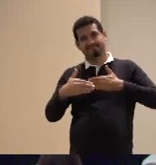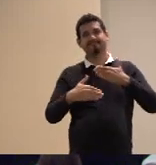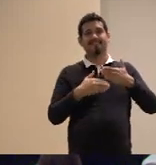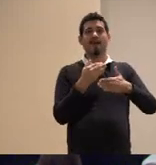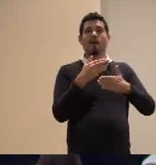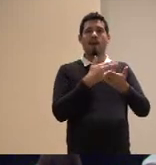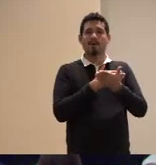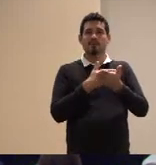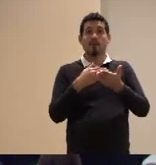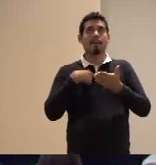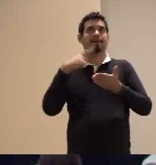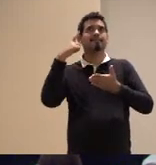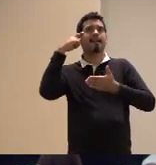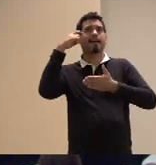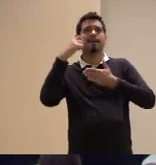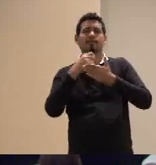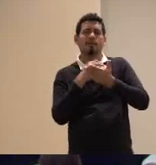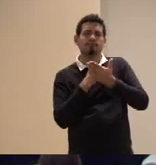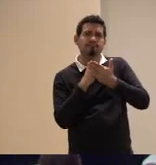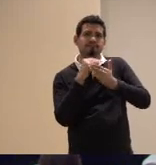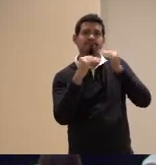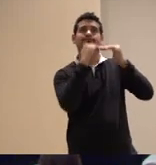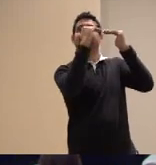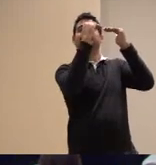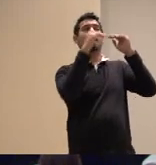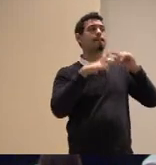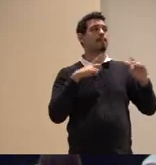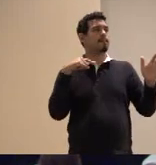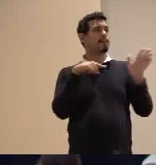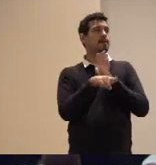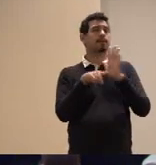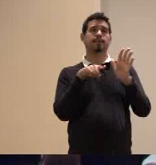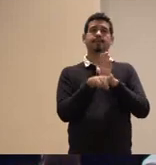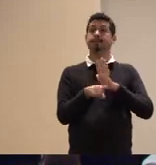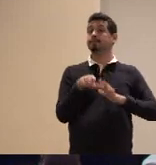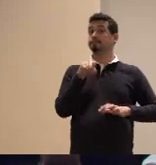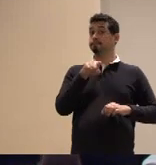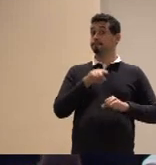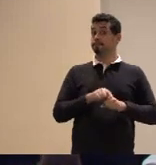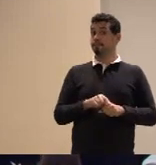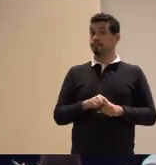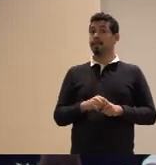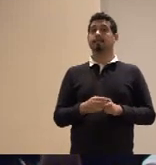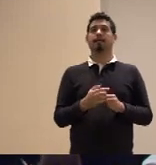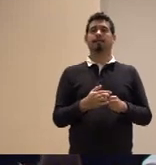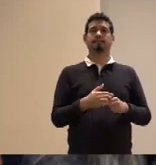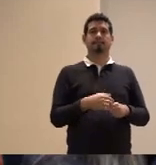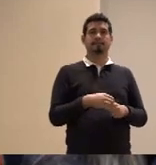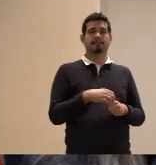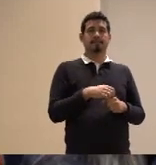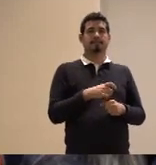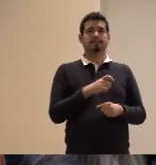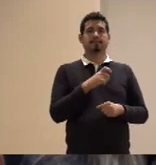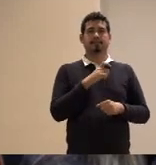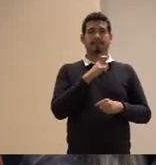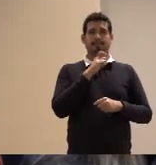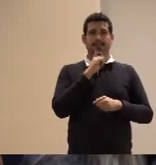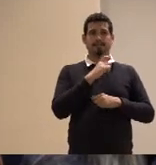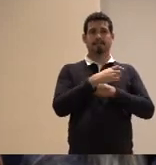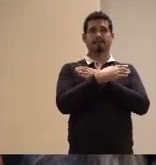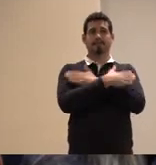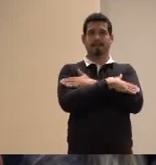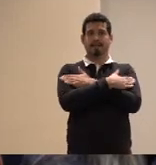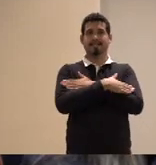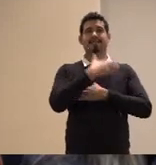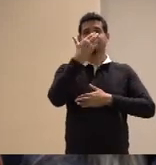florescendo. A minha pergunta é para você, colega de São Joaquim. Me incomodou um